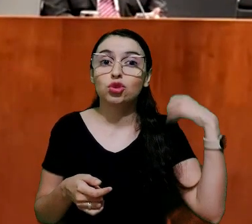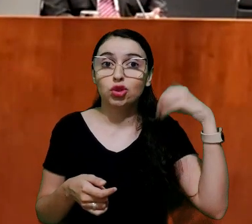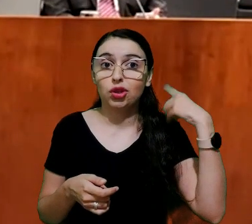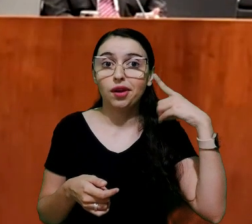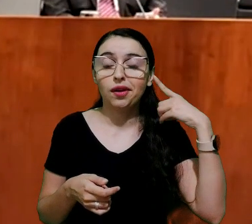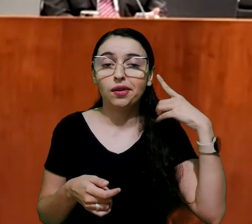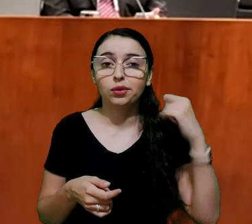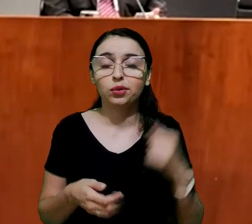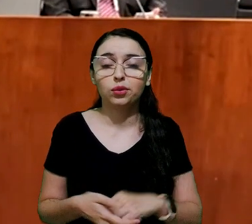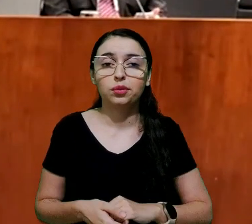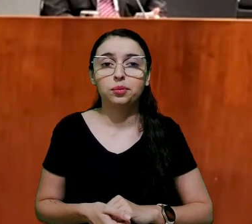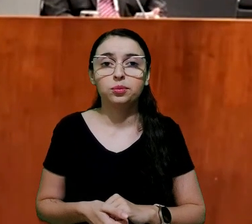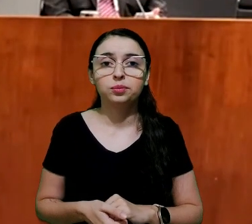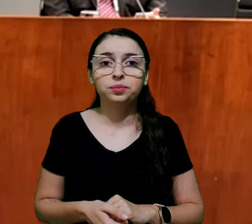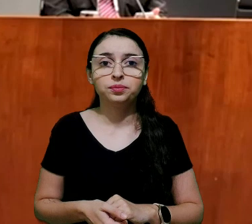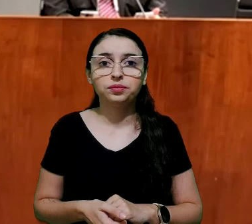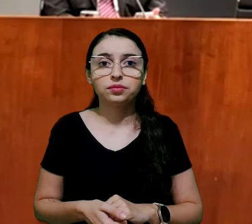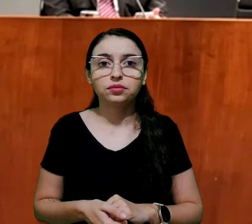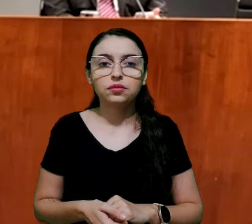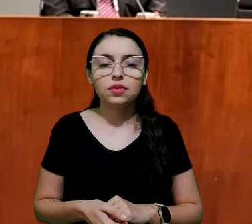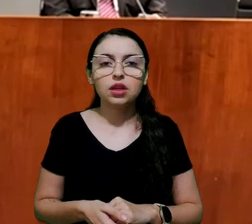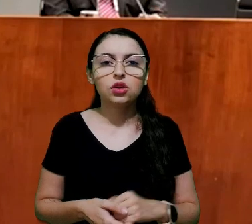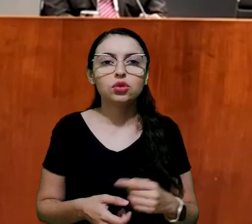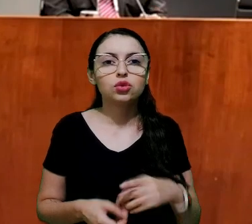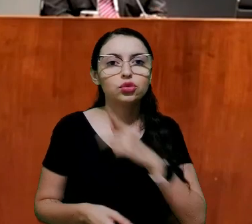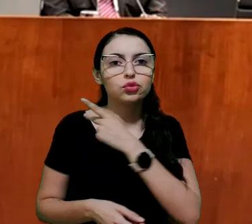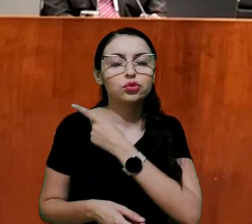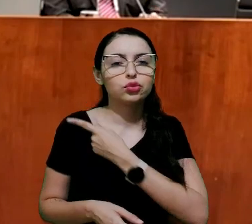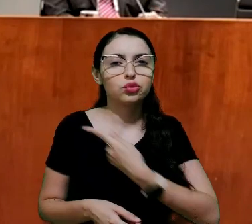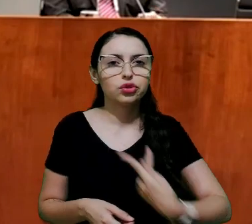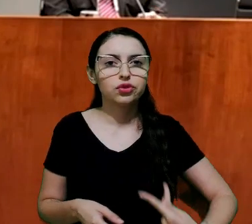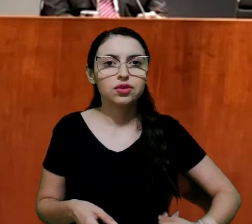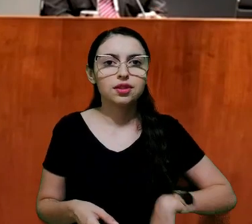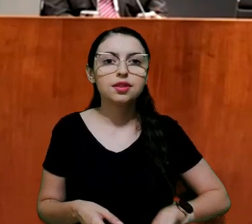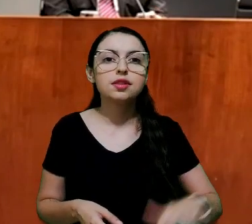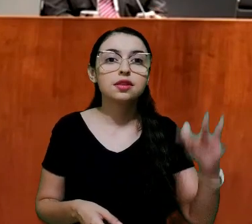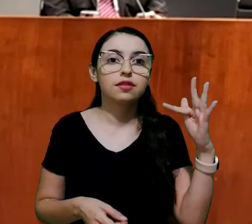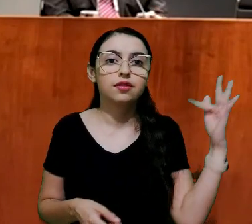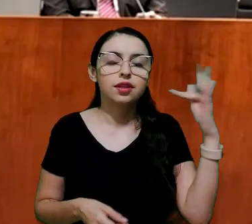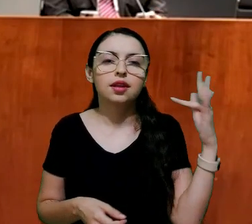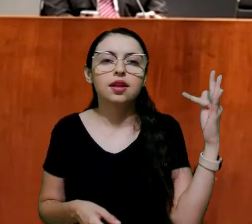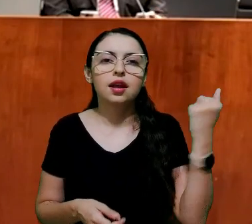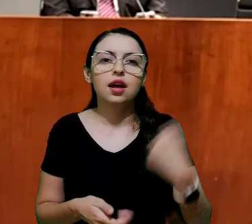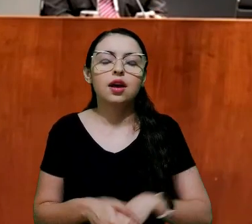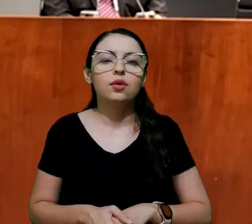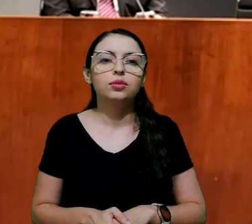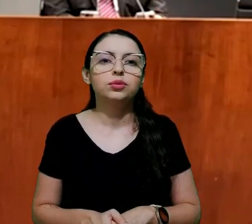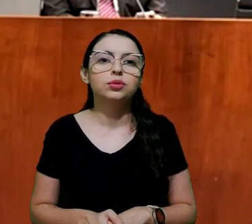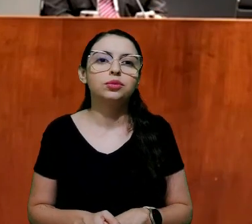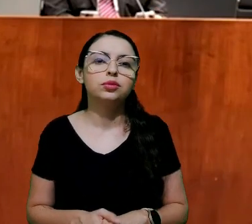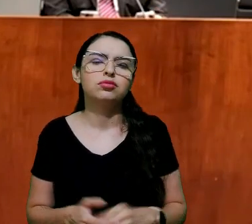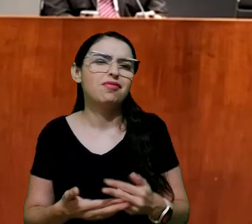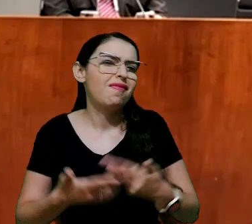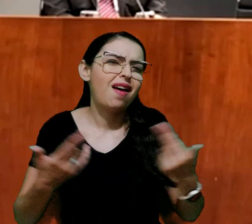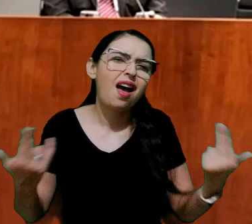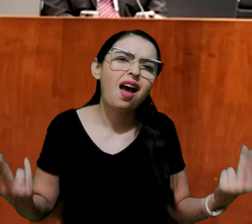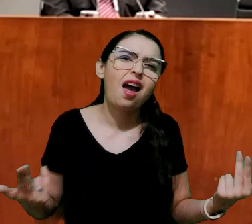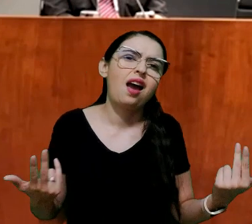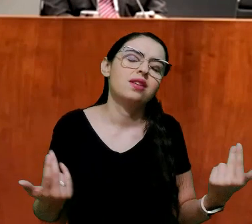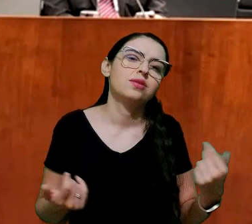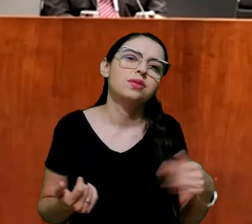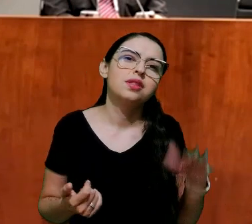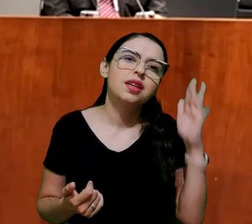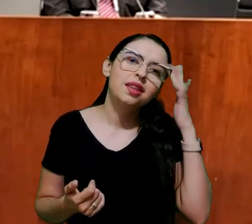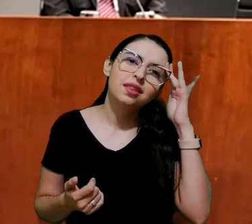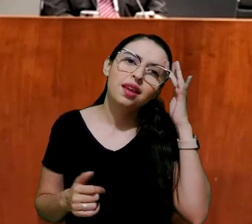da Justiça Federal, lidam com a previdência social. Há muitos casos em que se reconhece parentesco